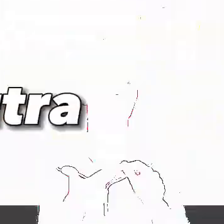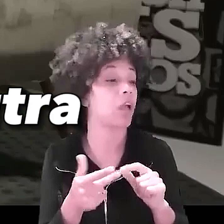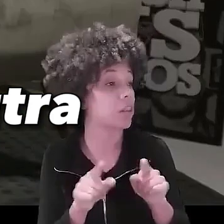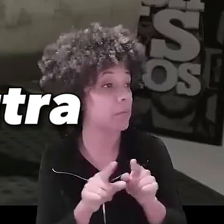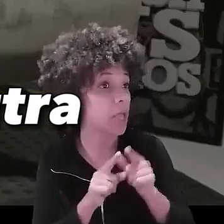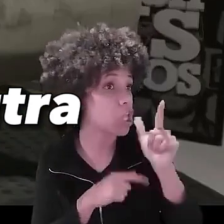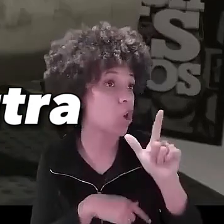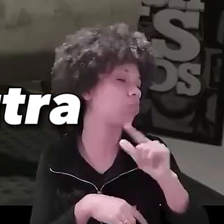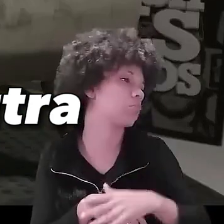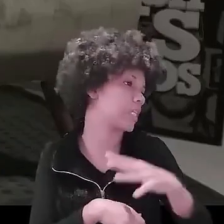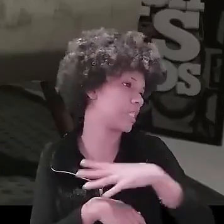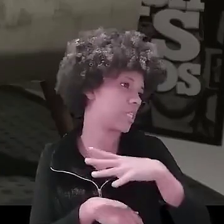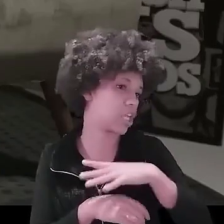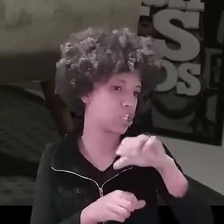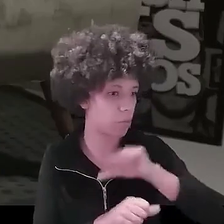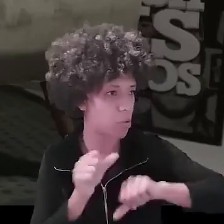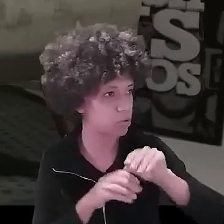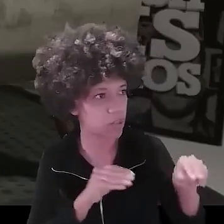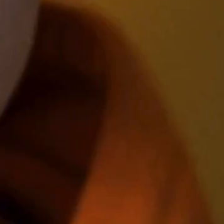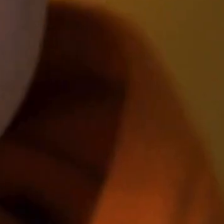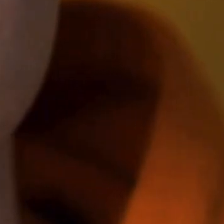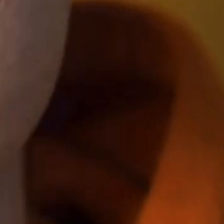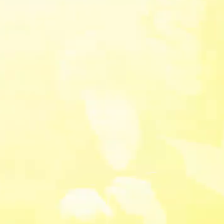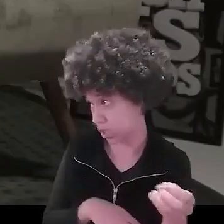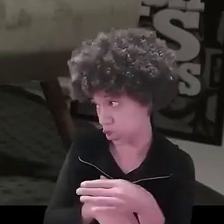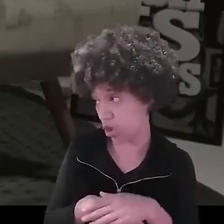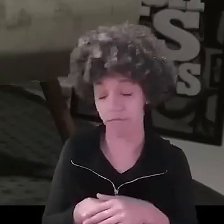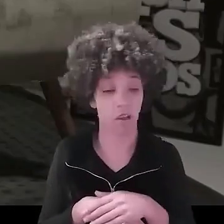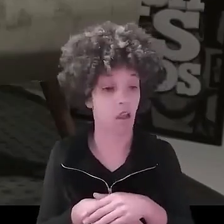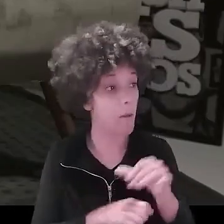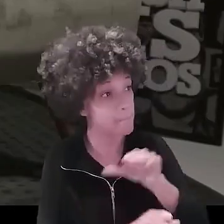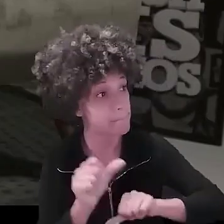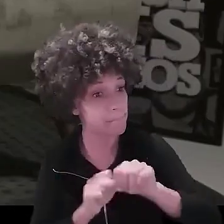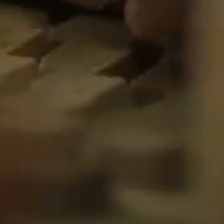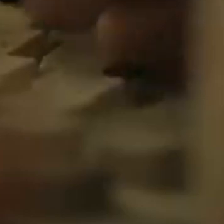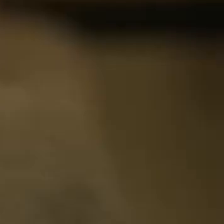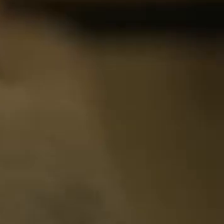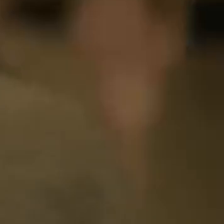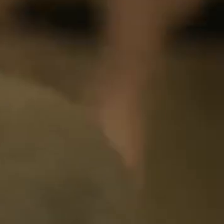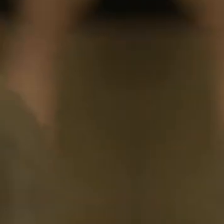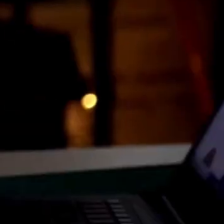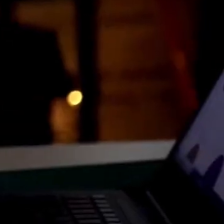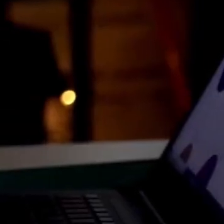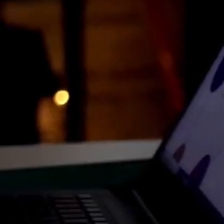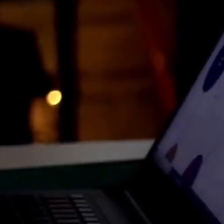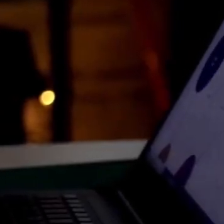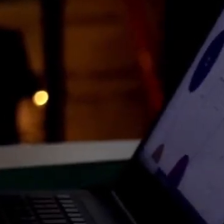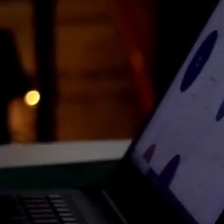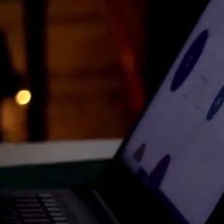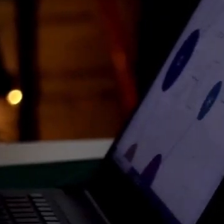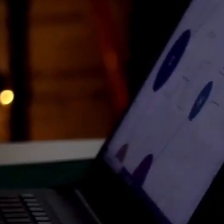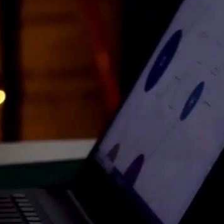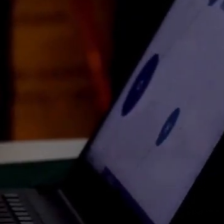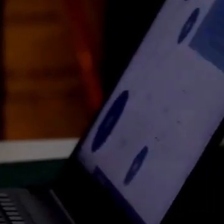cara. Pode ser você ir morar em outra cidade pra fazer faculdade. Nova. Uma música nova. Morar em outra cidade pra fazer faculdade. Fundar o Facebook. abrir uma